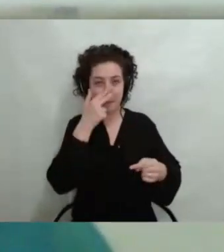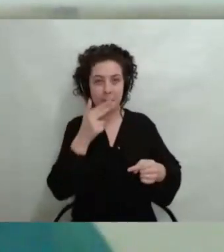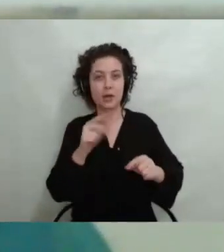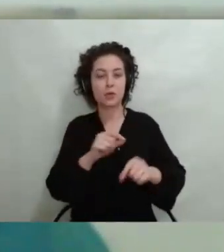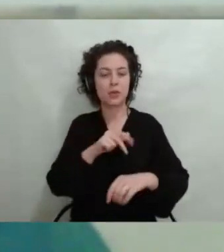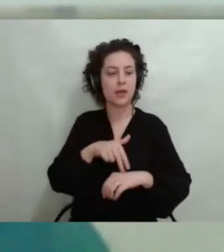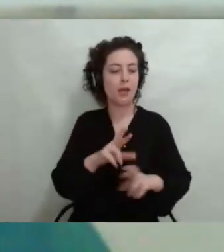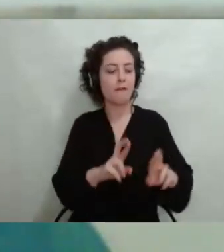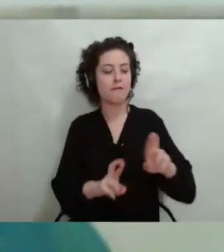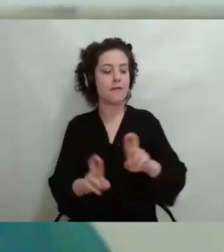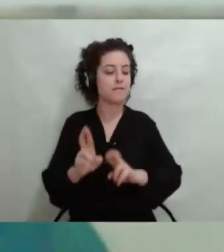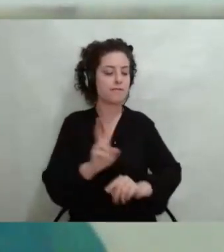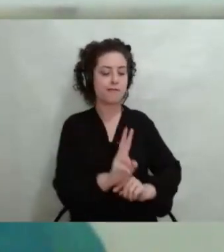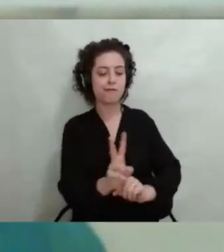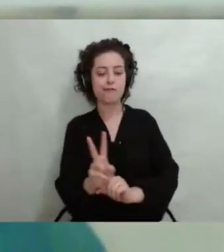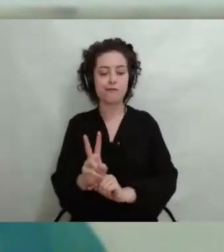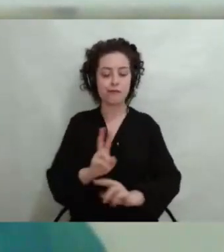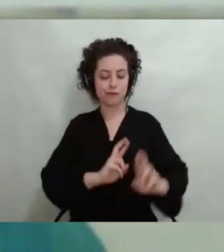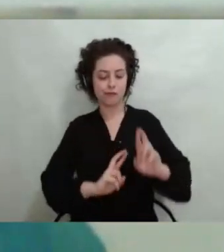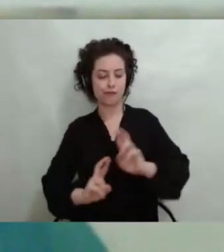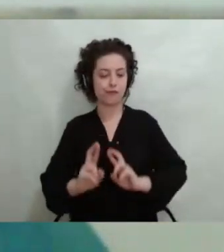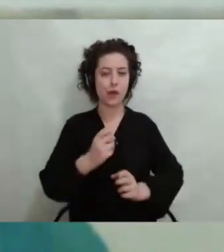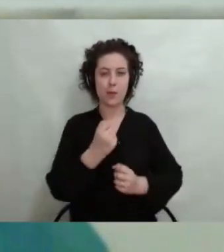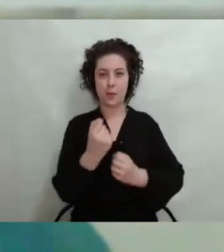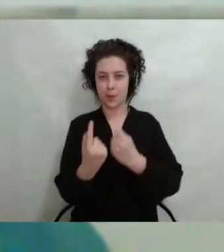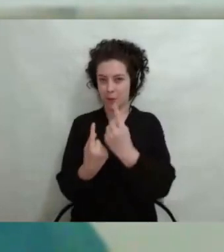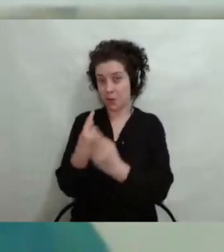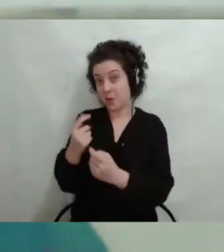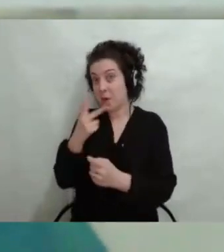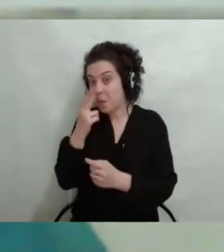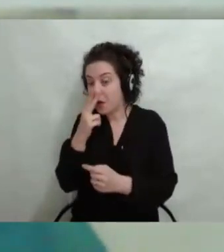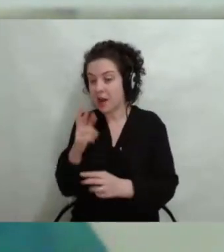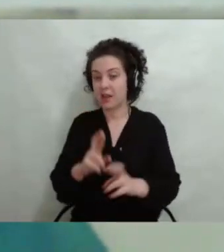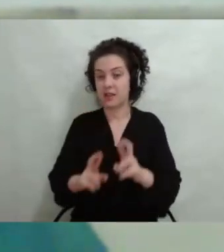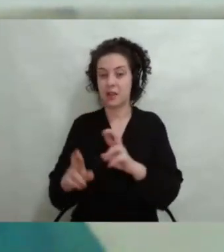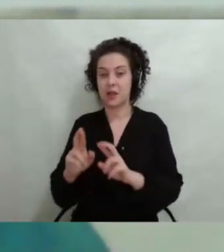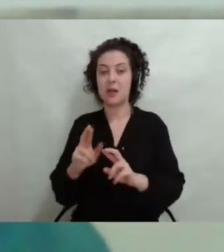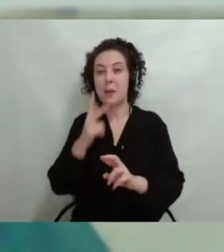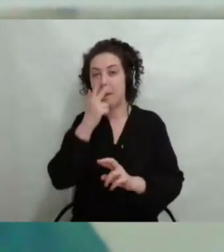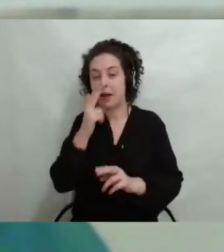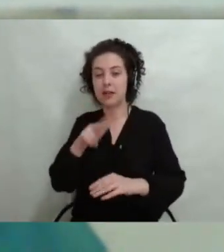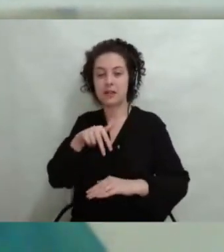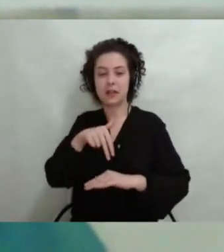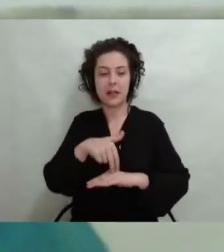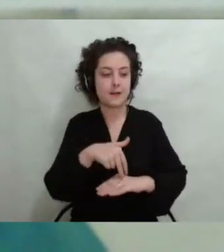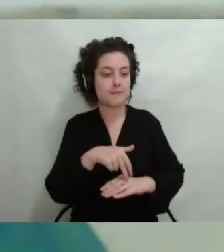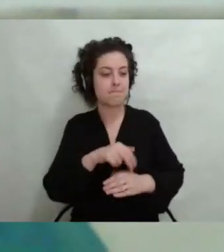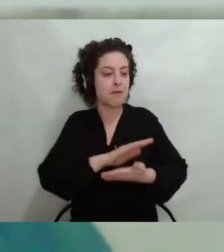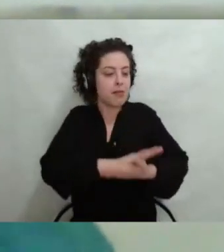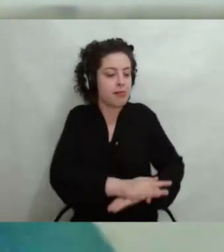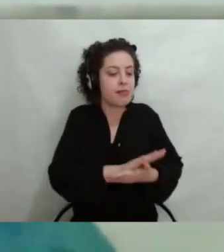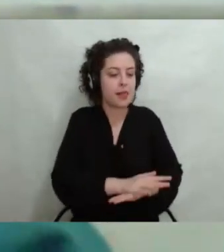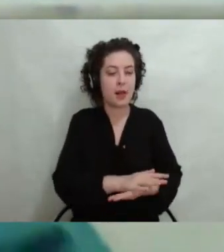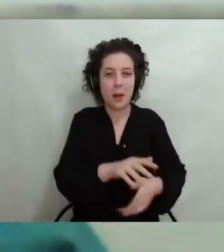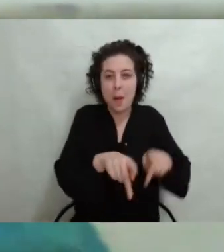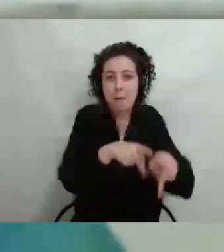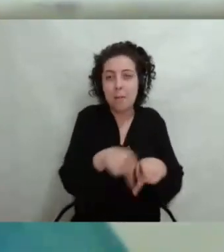que para alguns mesmo chamam de um austericídio consentido pela população